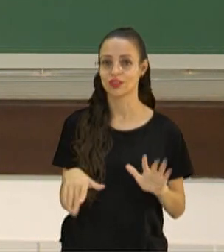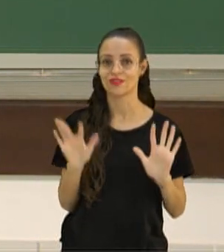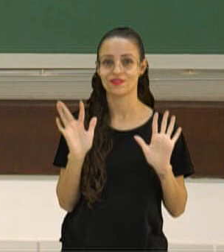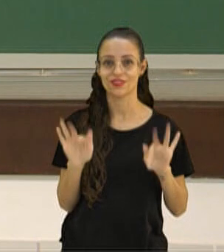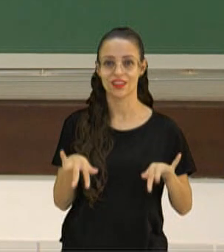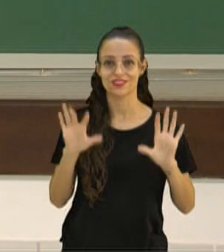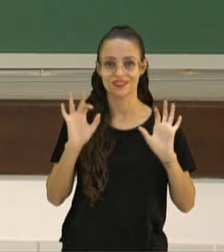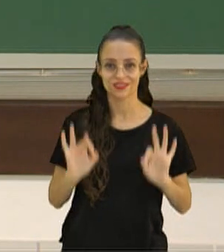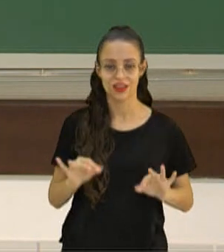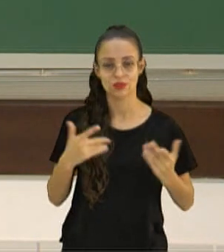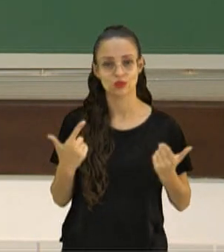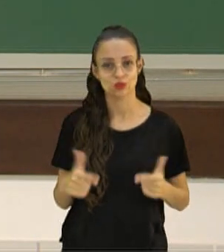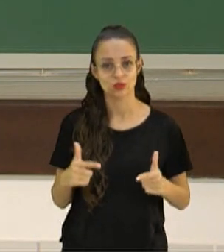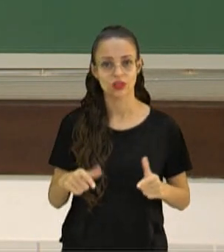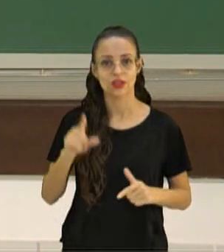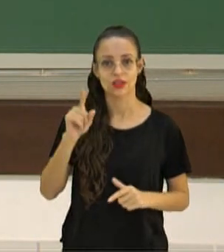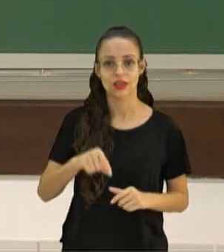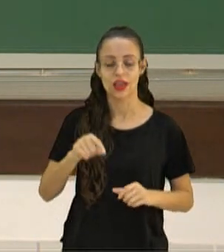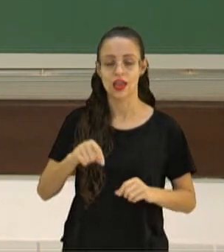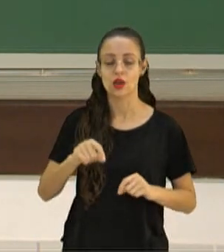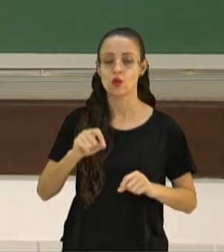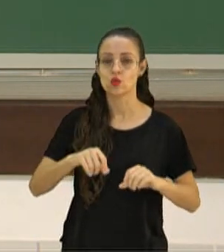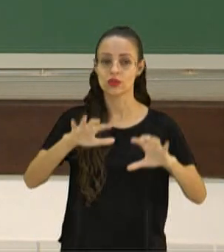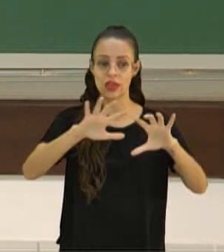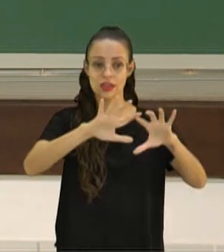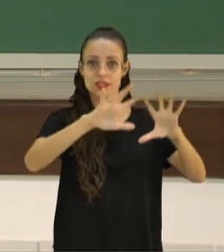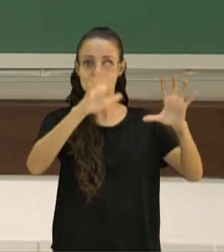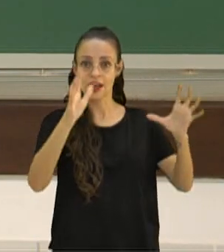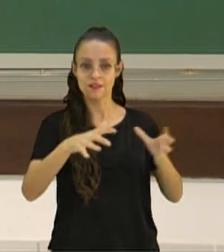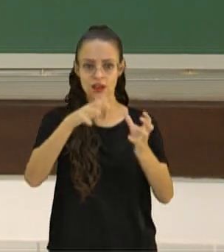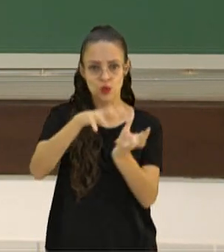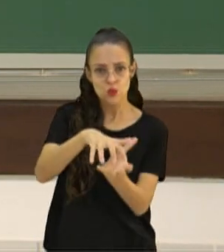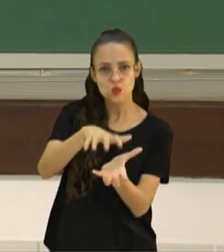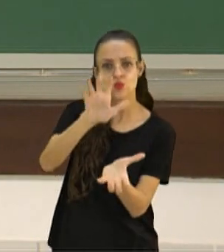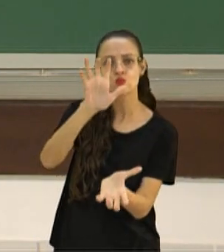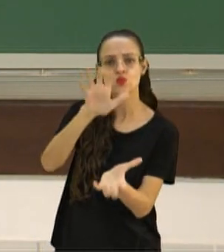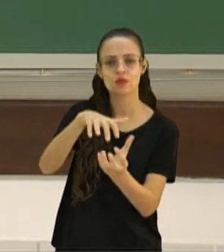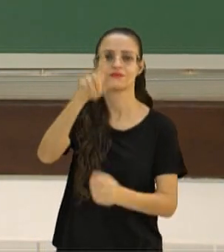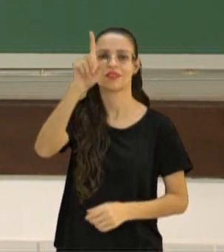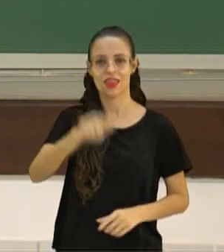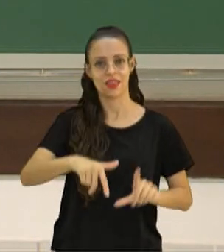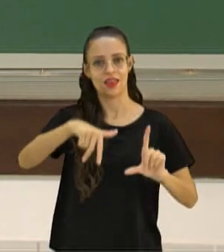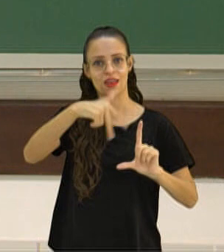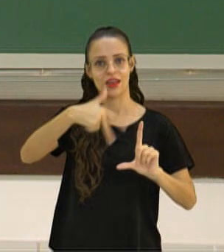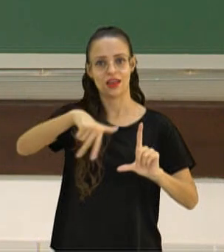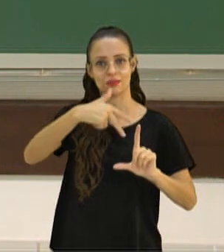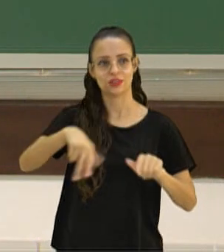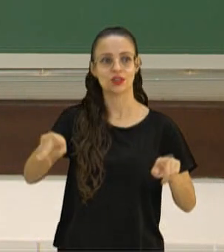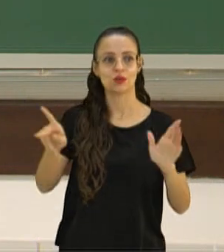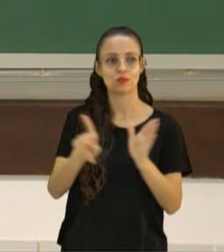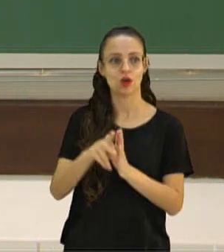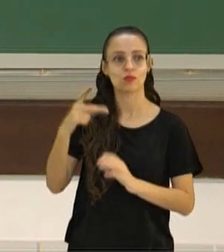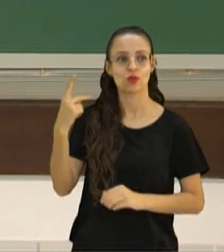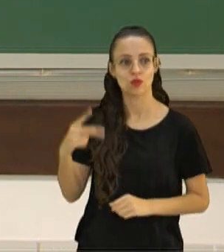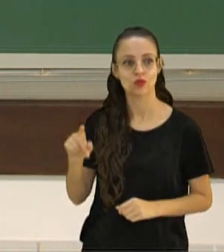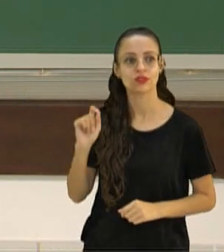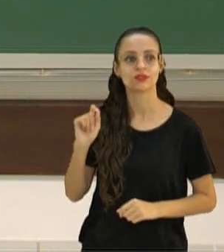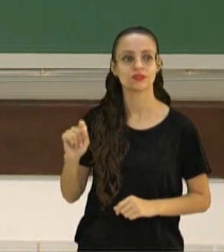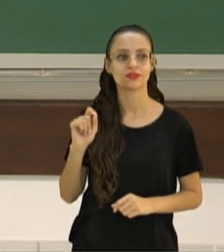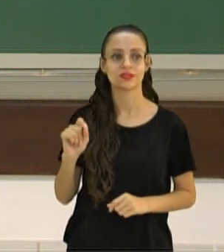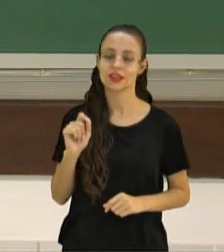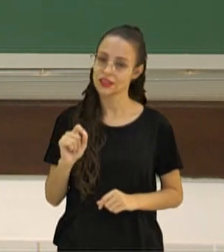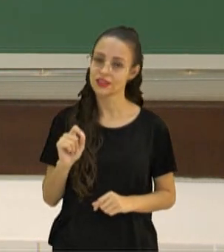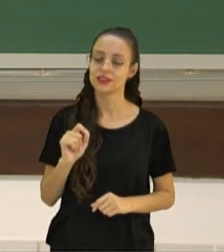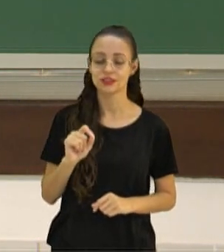dessa animação, que é Caverna do Dragão, Então, Caverna do Dragão é uma animação de Dungeons & Dragons, que é uma animação